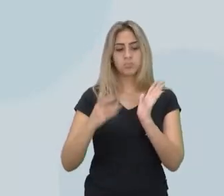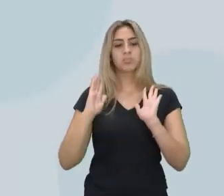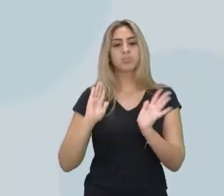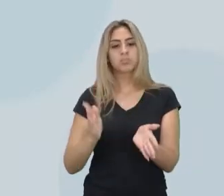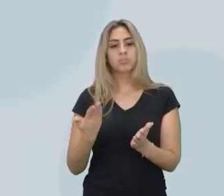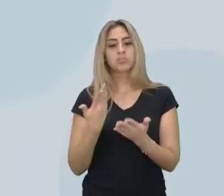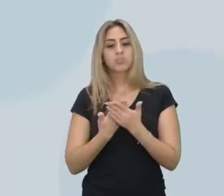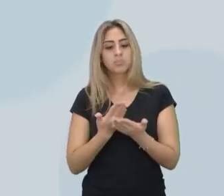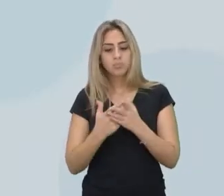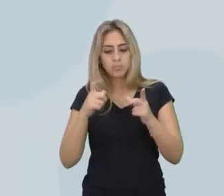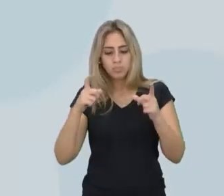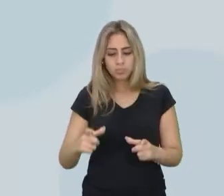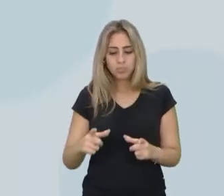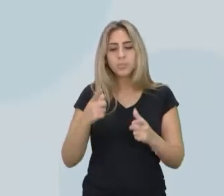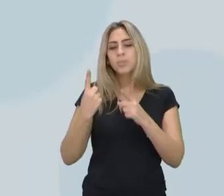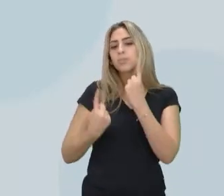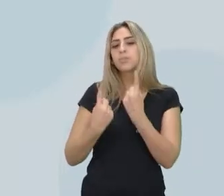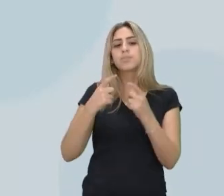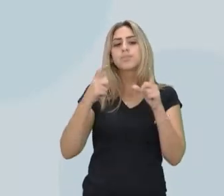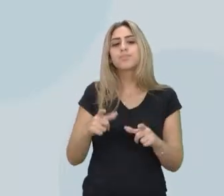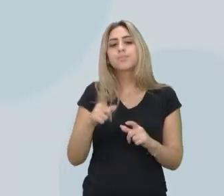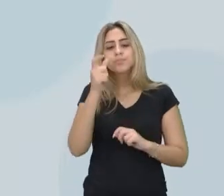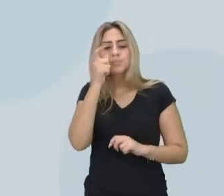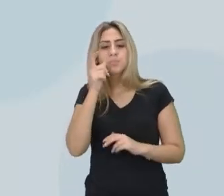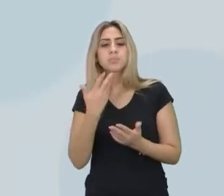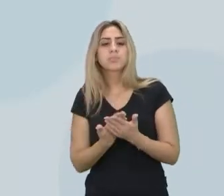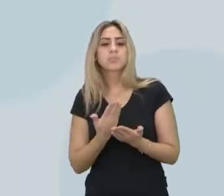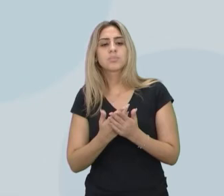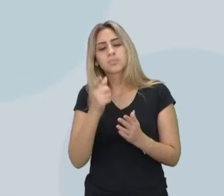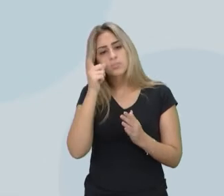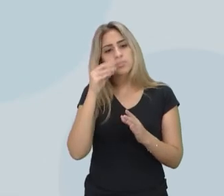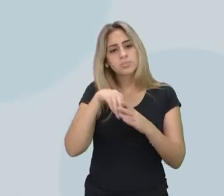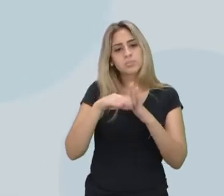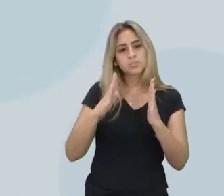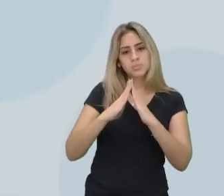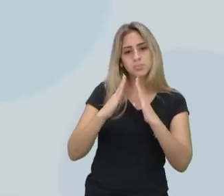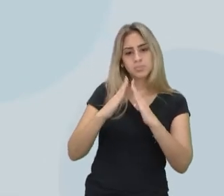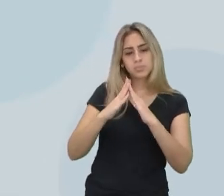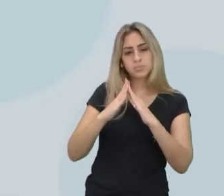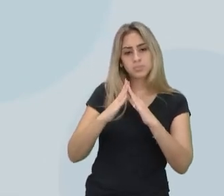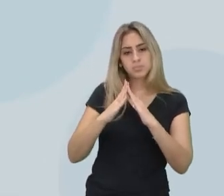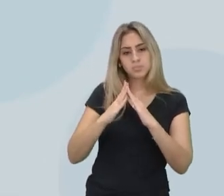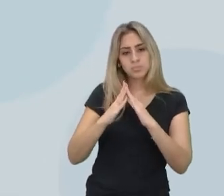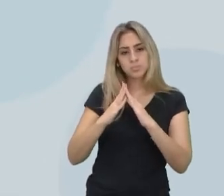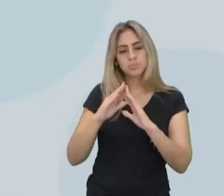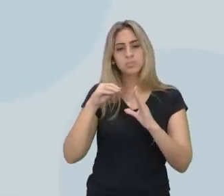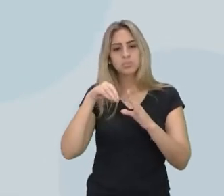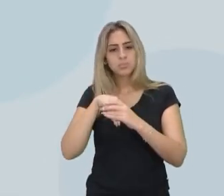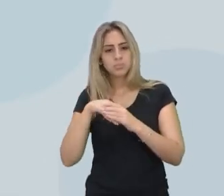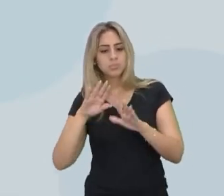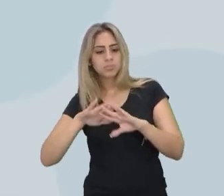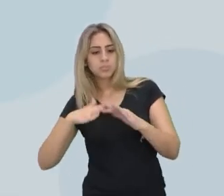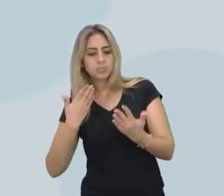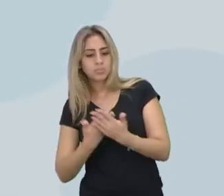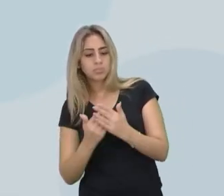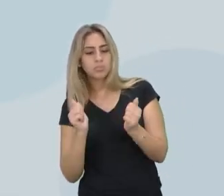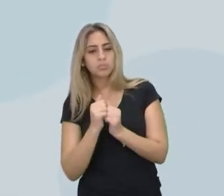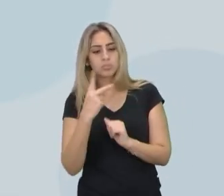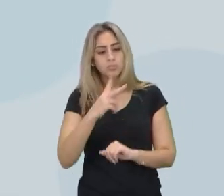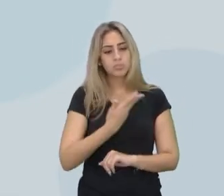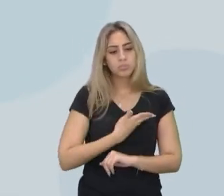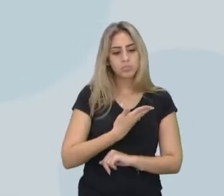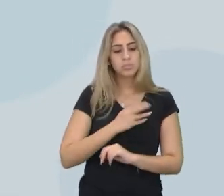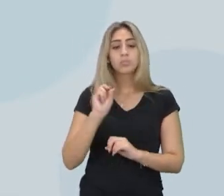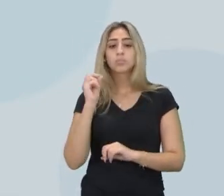Anotem o lugar, em qual lugar você está fazendo essa aula. Você está assistindo essa aula, você está realizando essa aula na escola, junto com seus